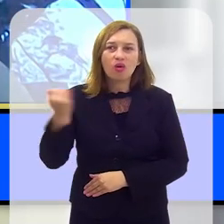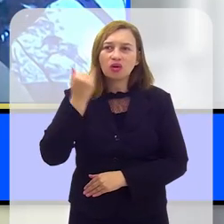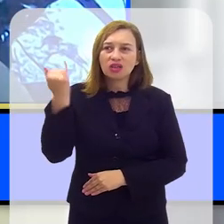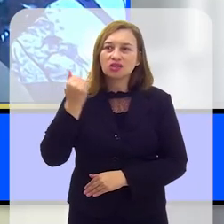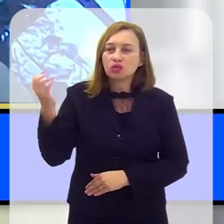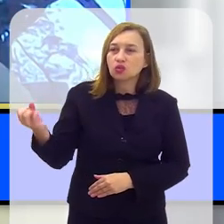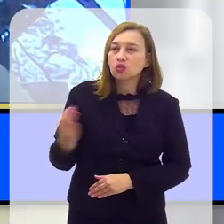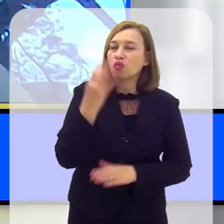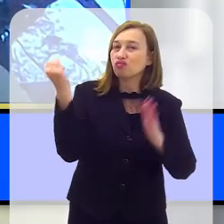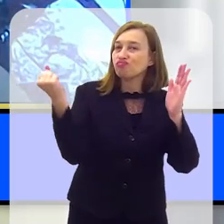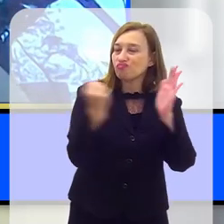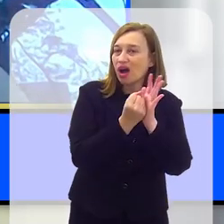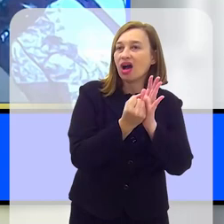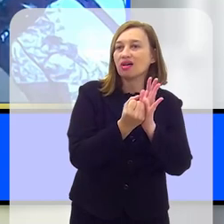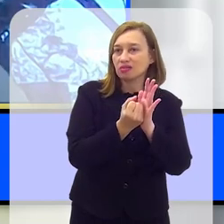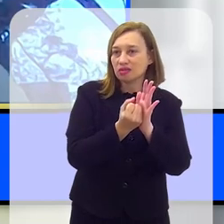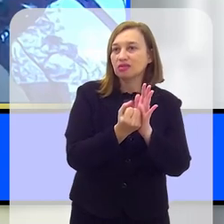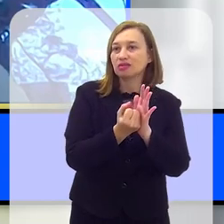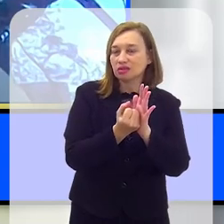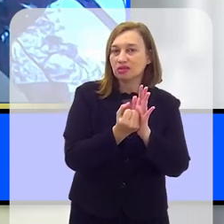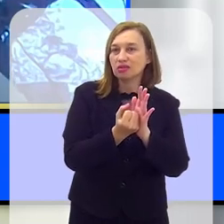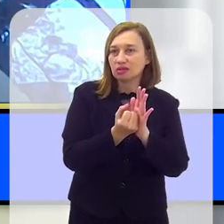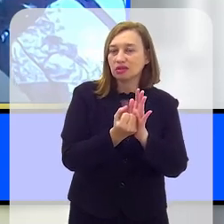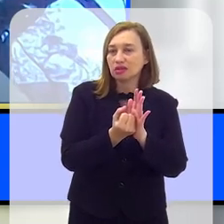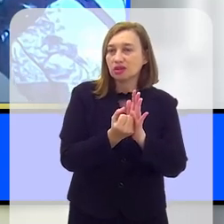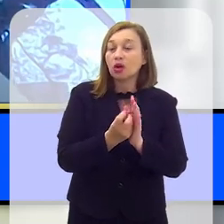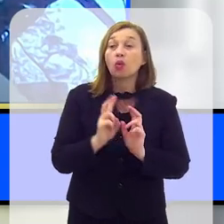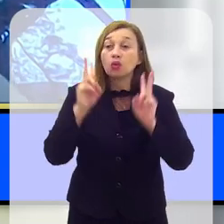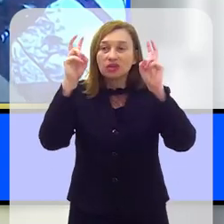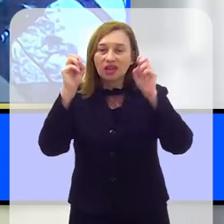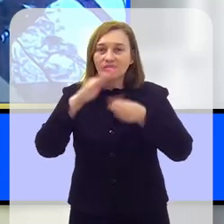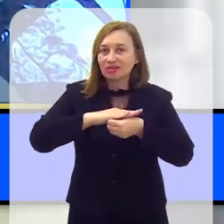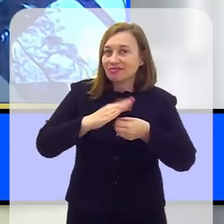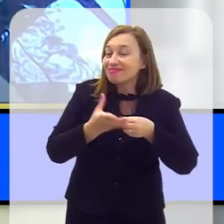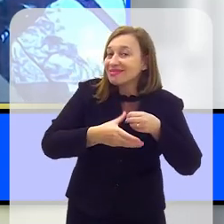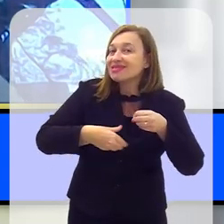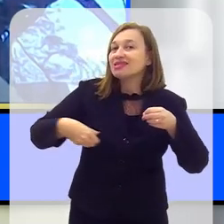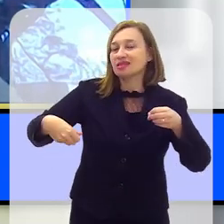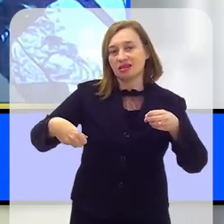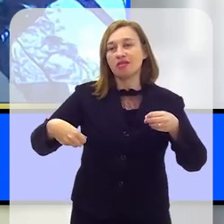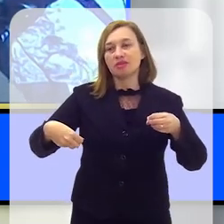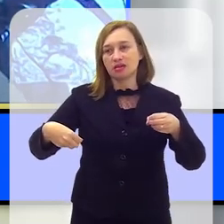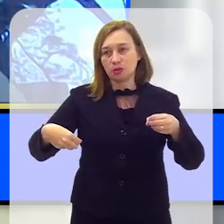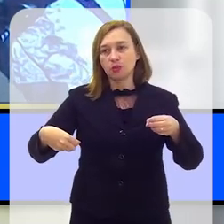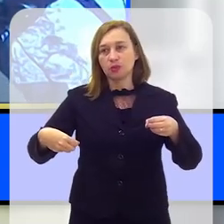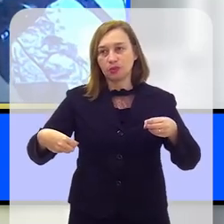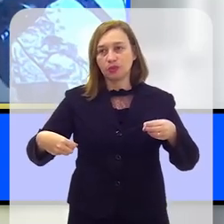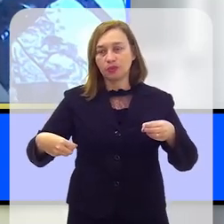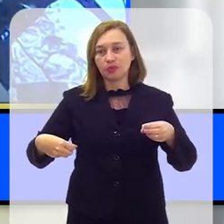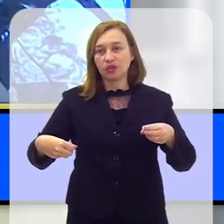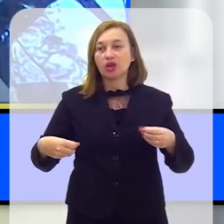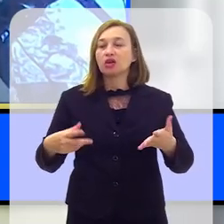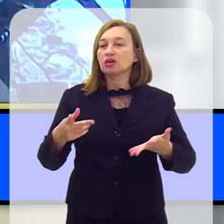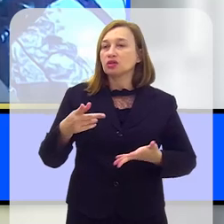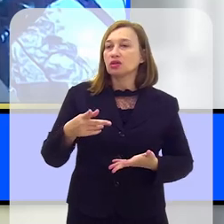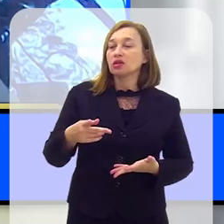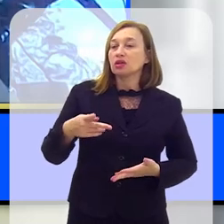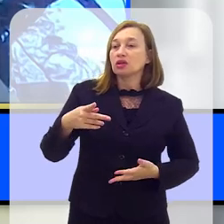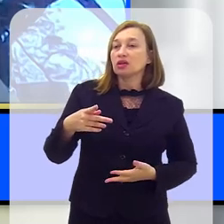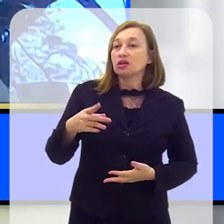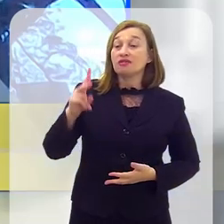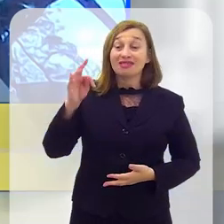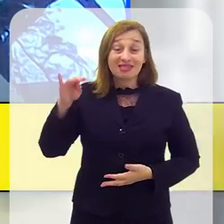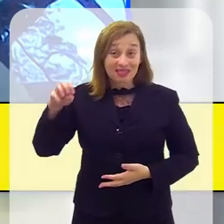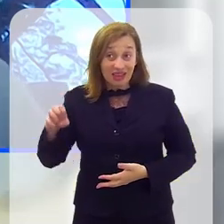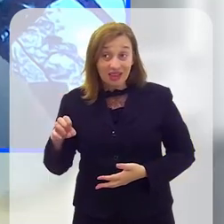diz da importância do novo marco para colocar holofote sobre o tema do saneamento. Ou seja, esse programa que a gente está participando